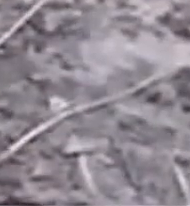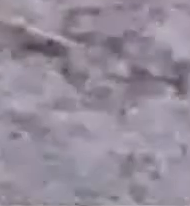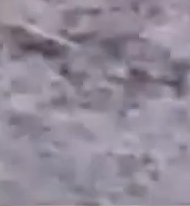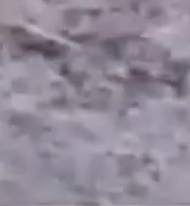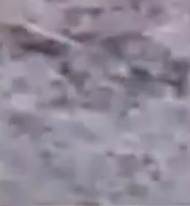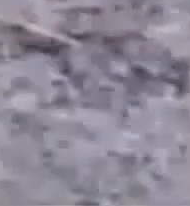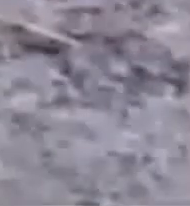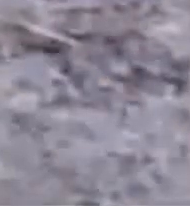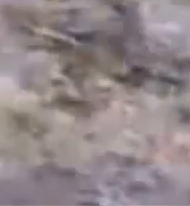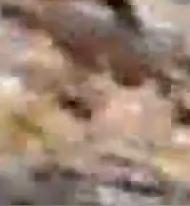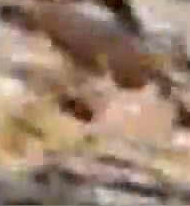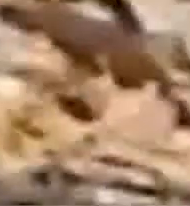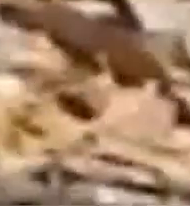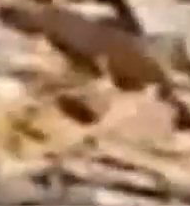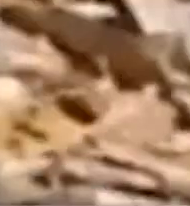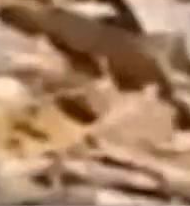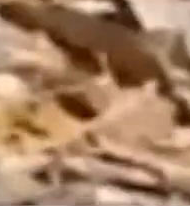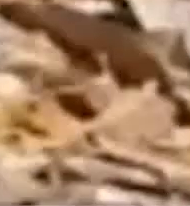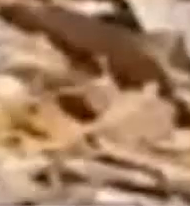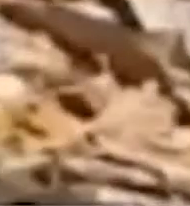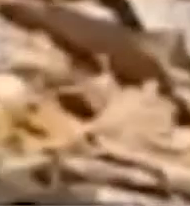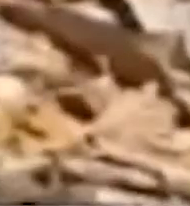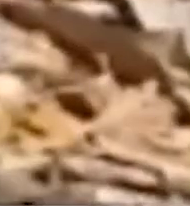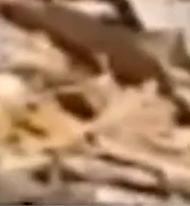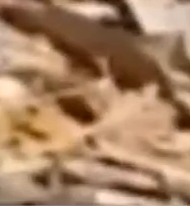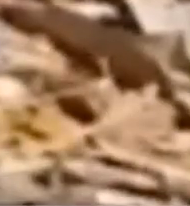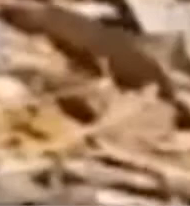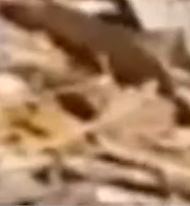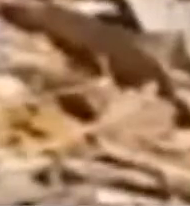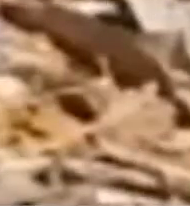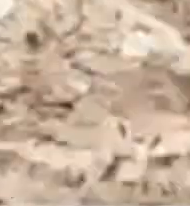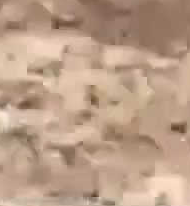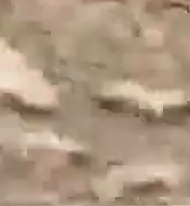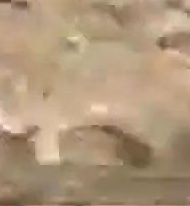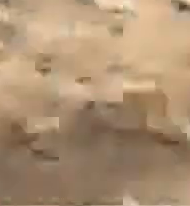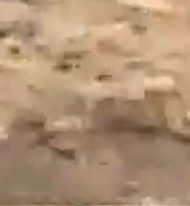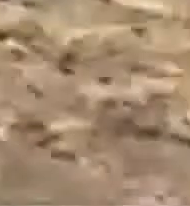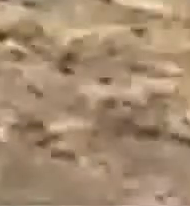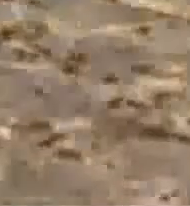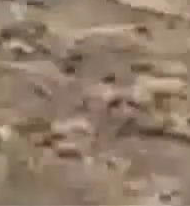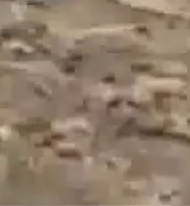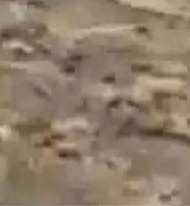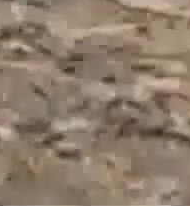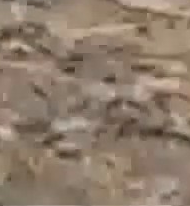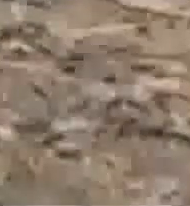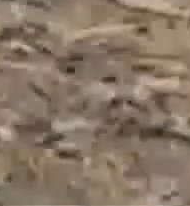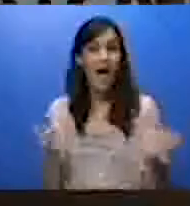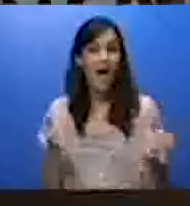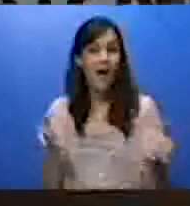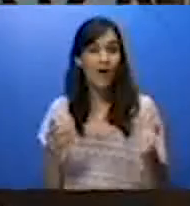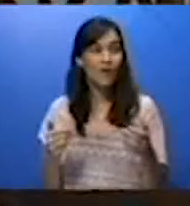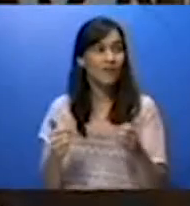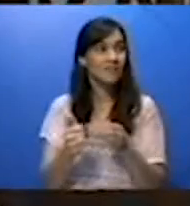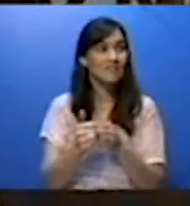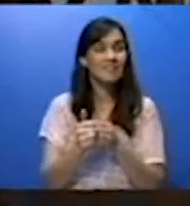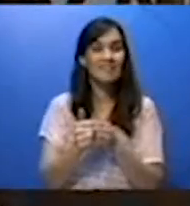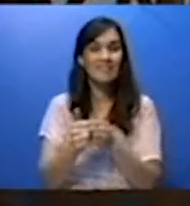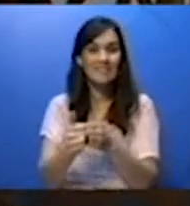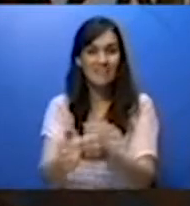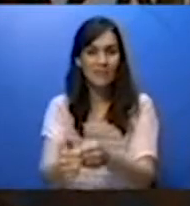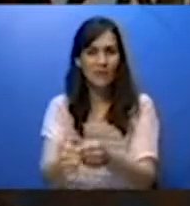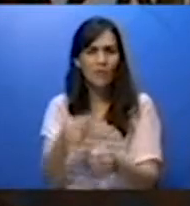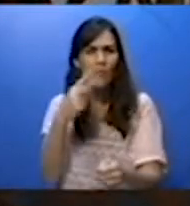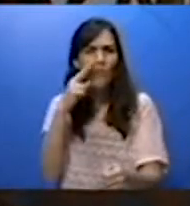e e ele aponta o dedo ai socorro vou sair aqui